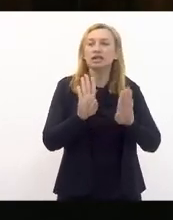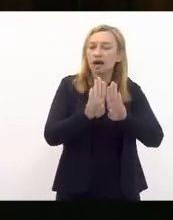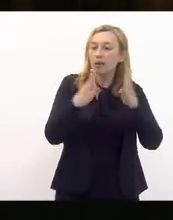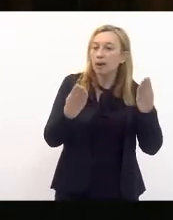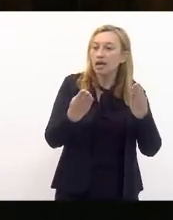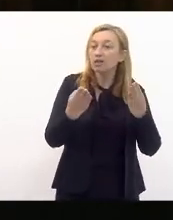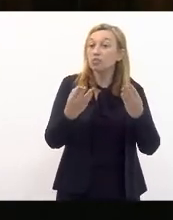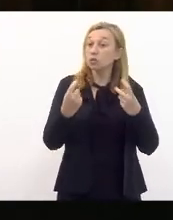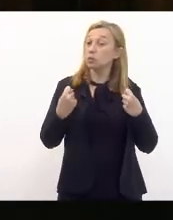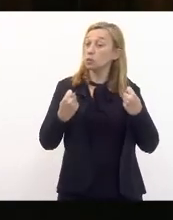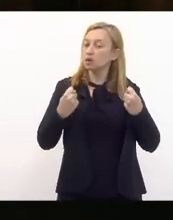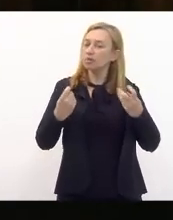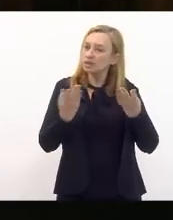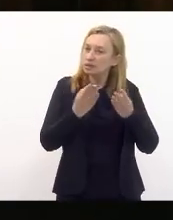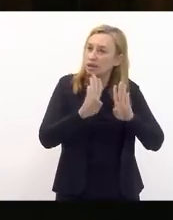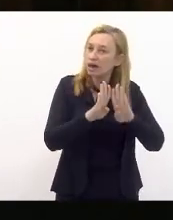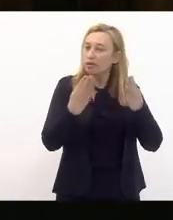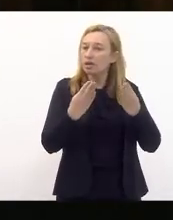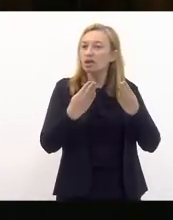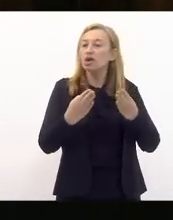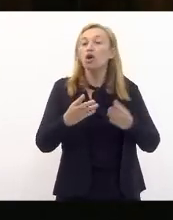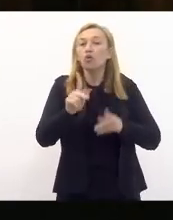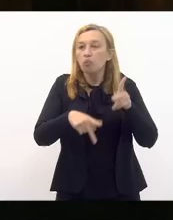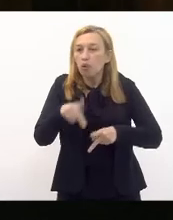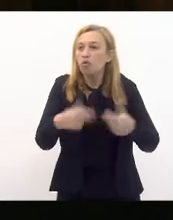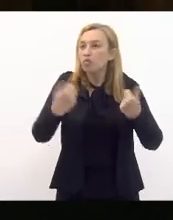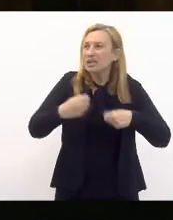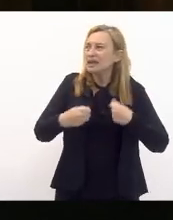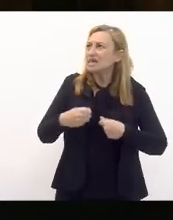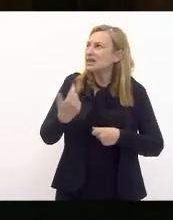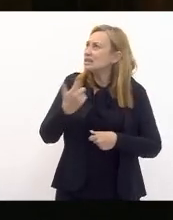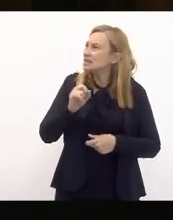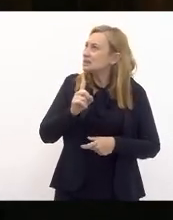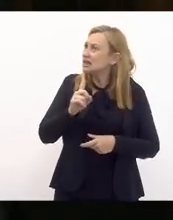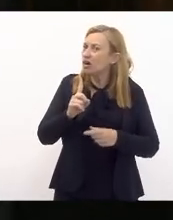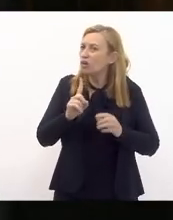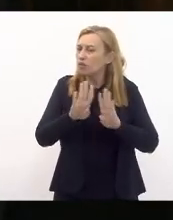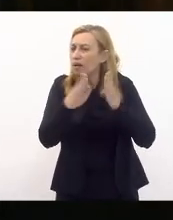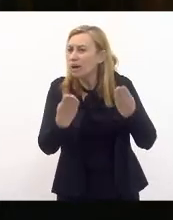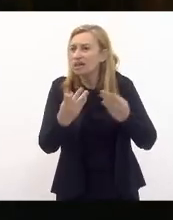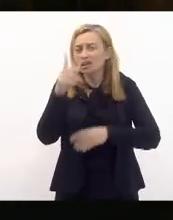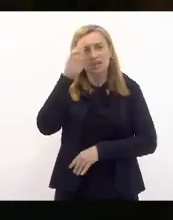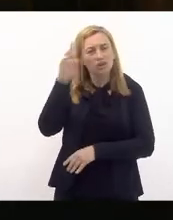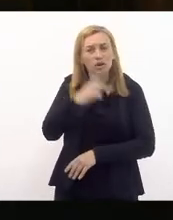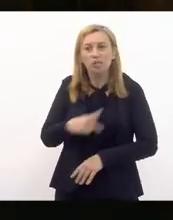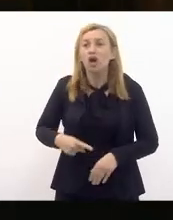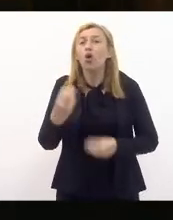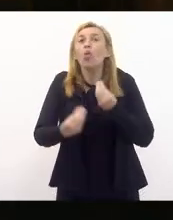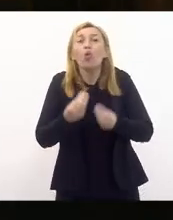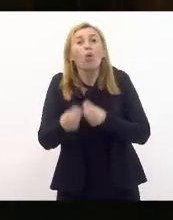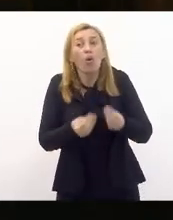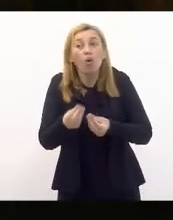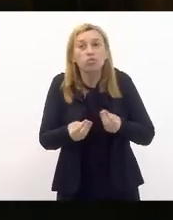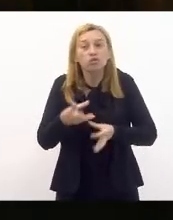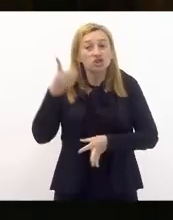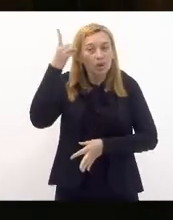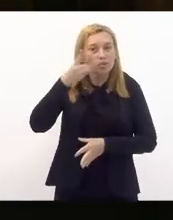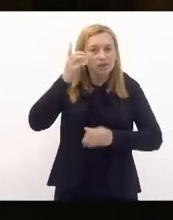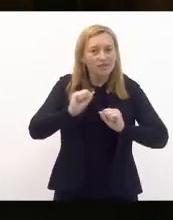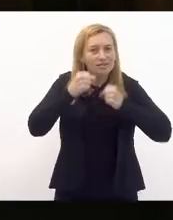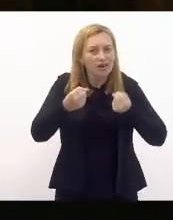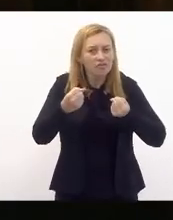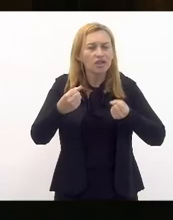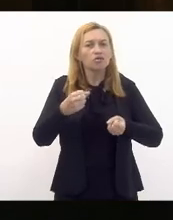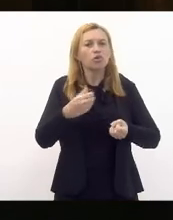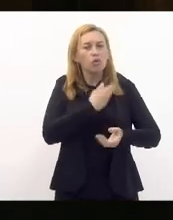que seja entregue Por que o povo precisa mas imagina se não for entregue senhora Presidente como vai ficar os deputados que defendem